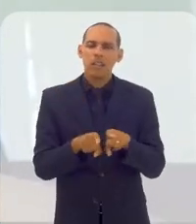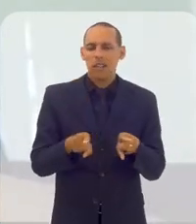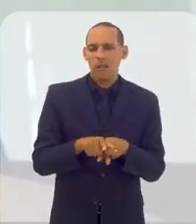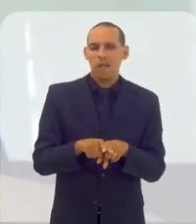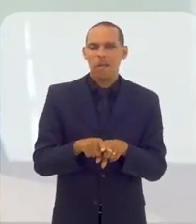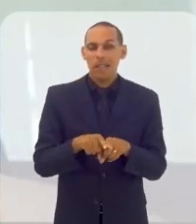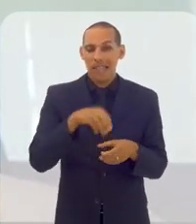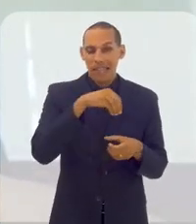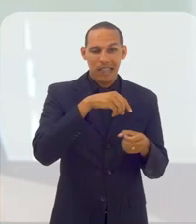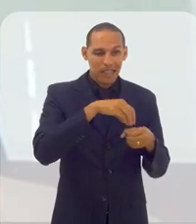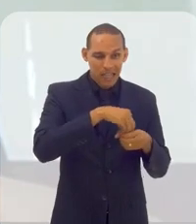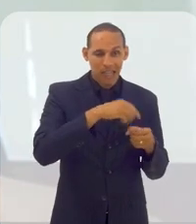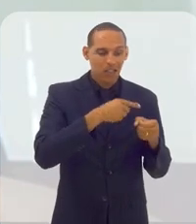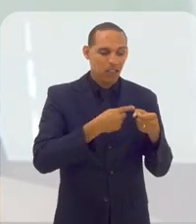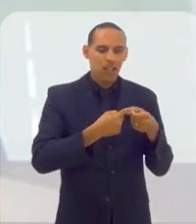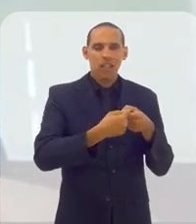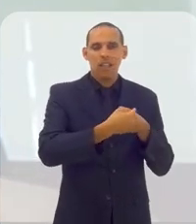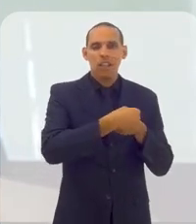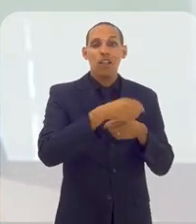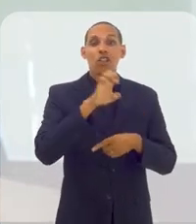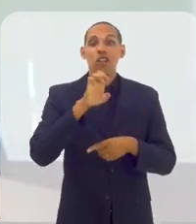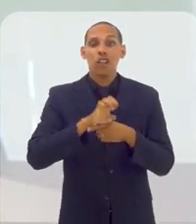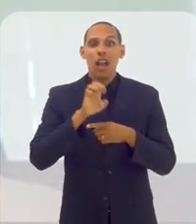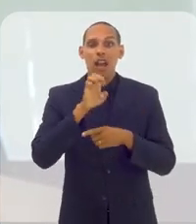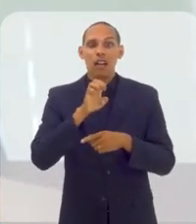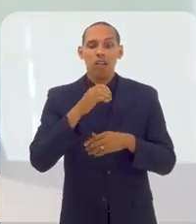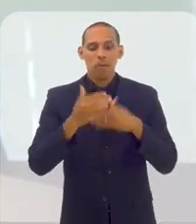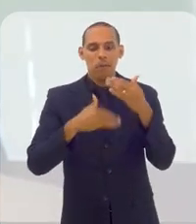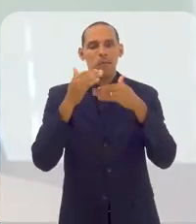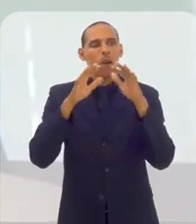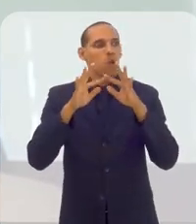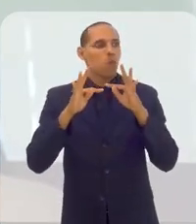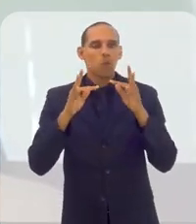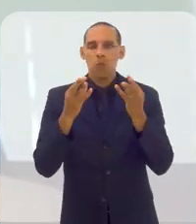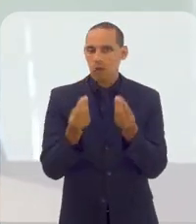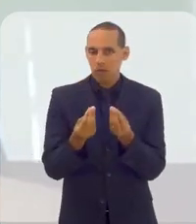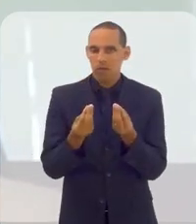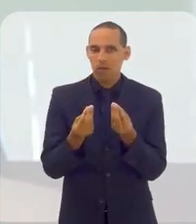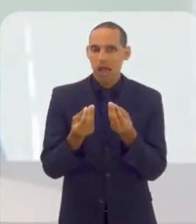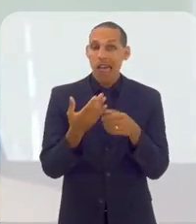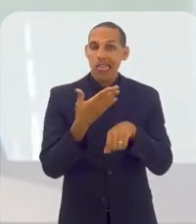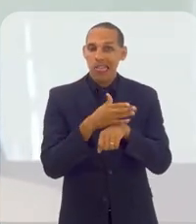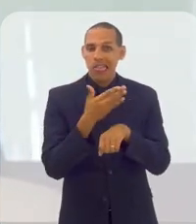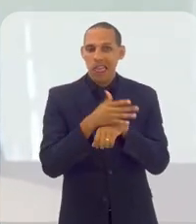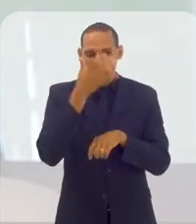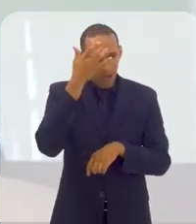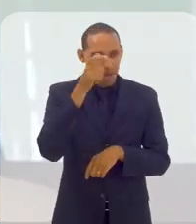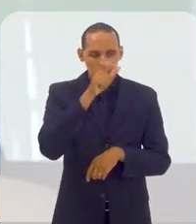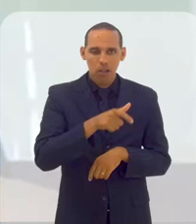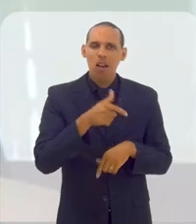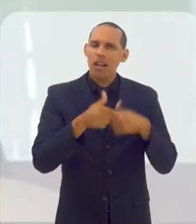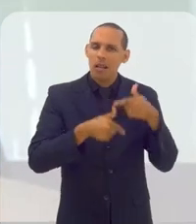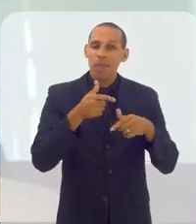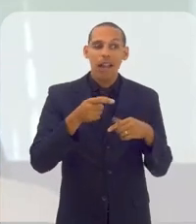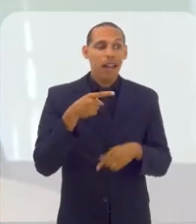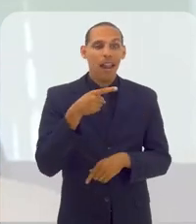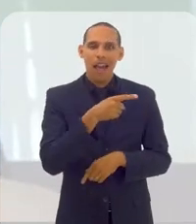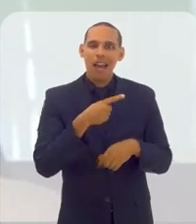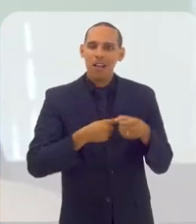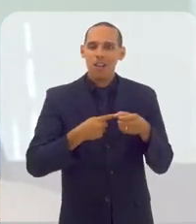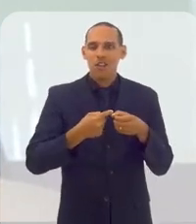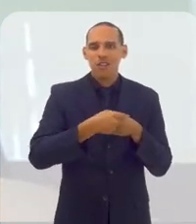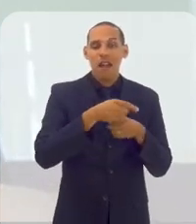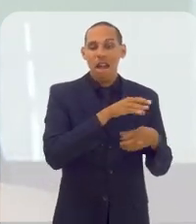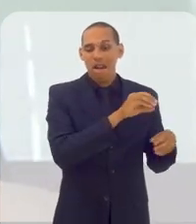do Estado para que o estado possa desenvolver como um todo e quando você faz isso né quando se capacita uma pessoa para trabalhar no interior